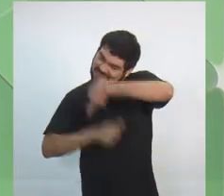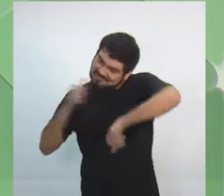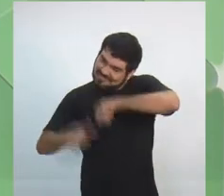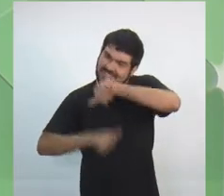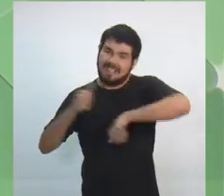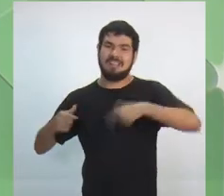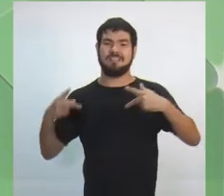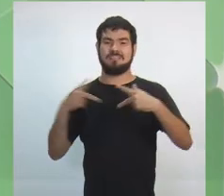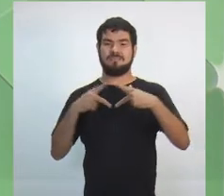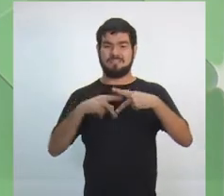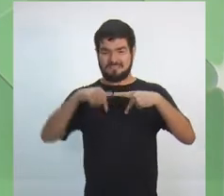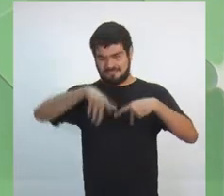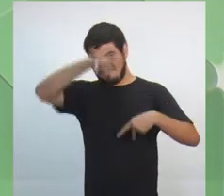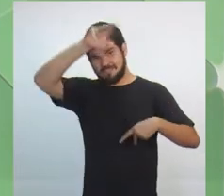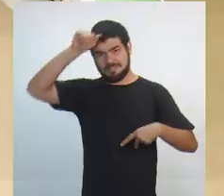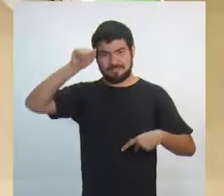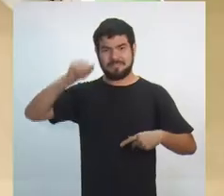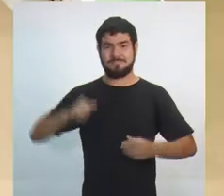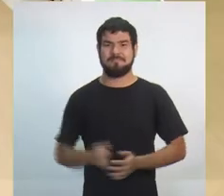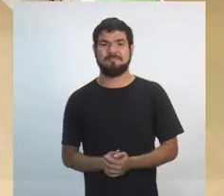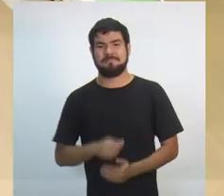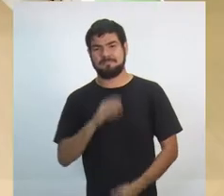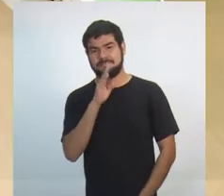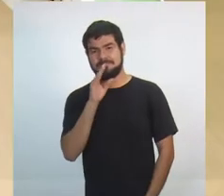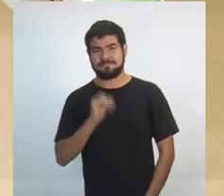diferença no estado do Amazonas.